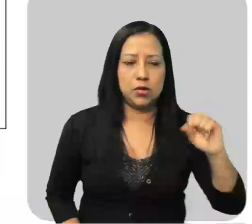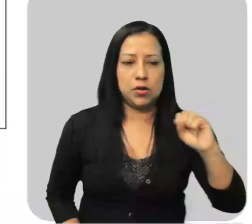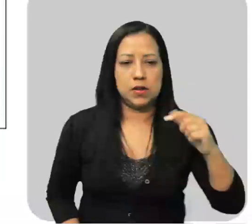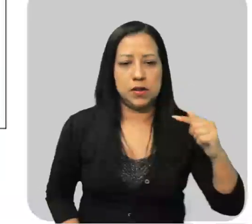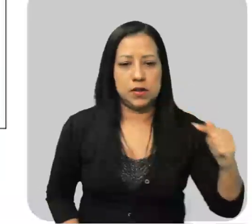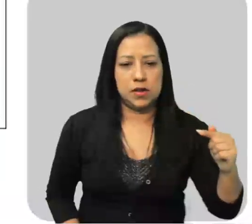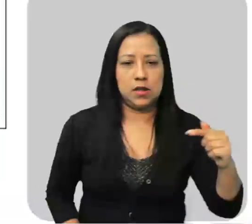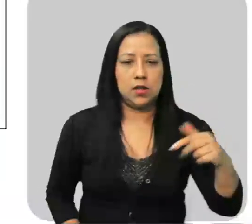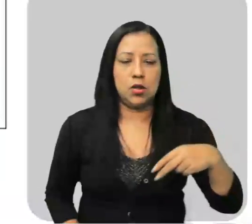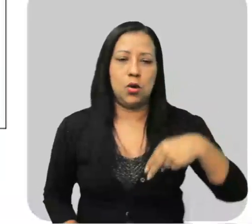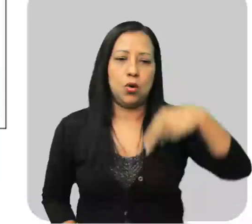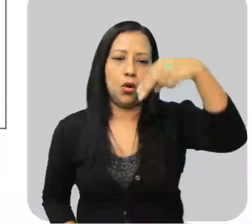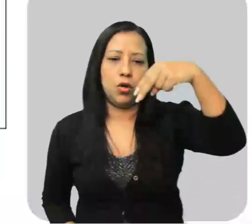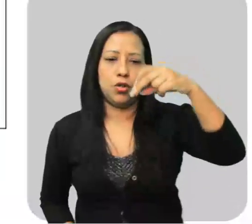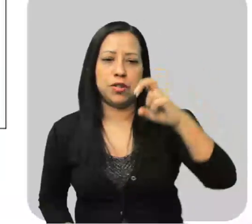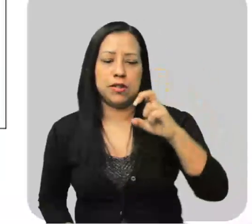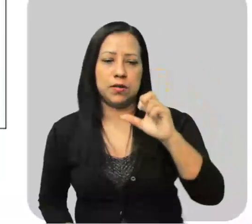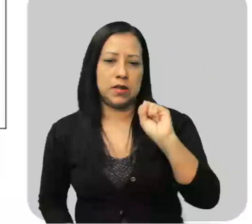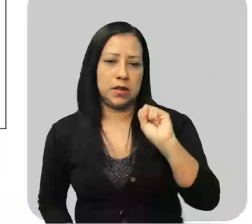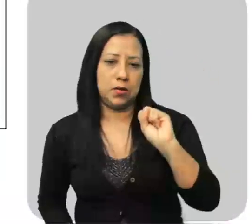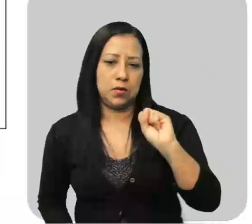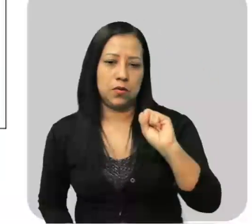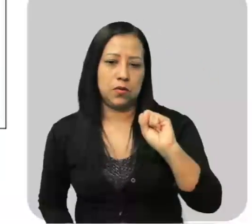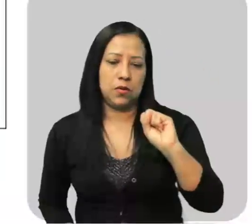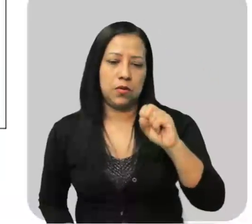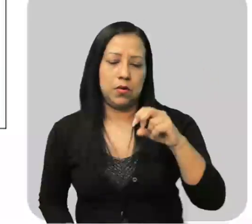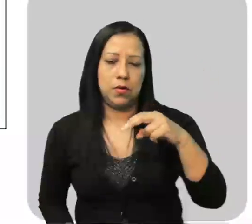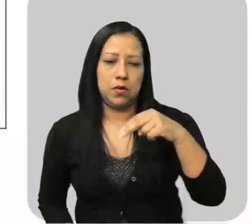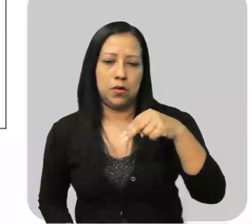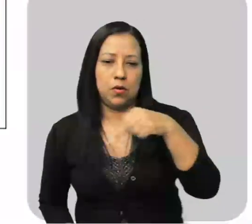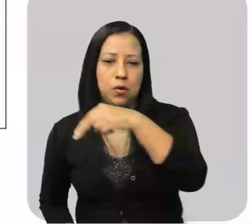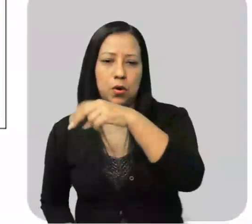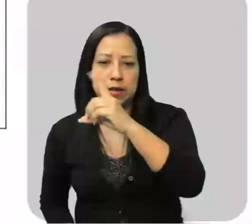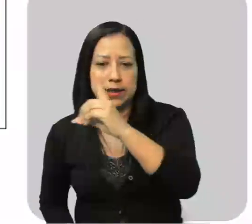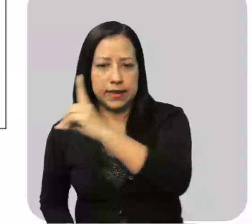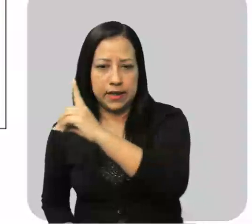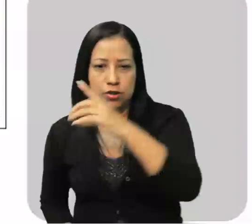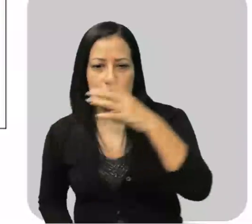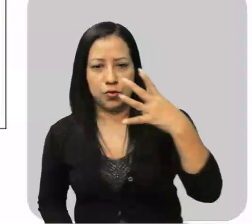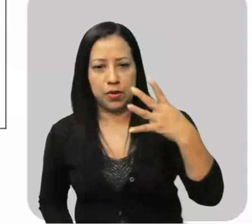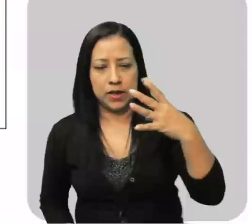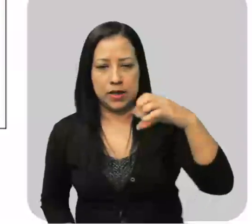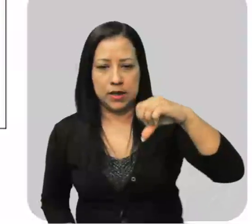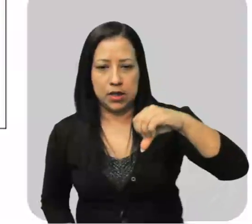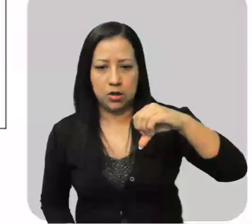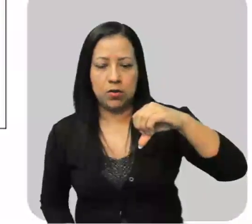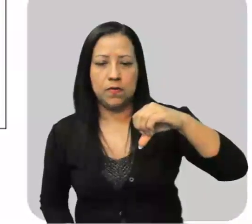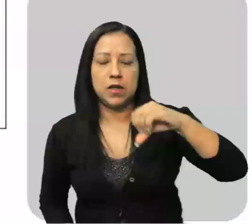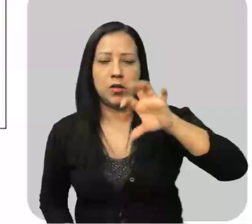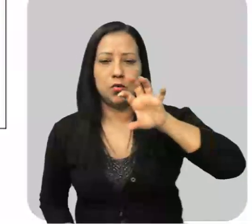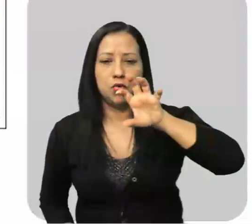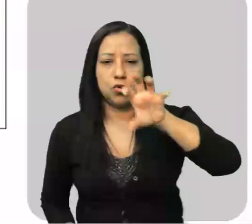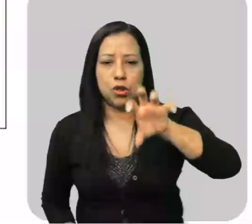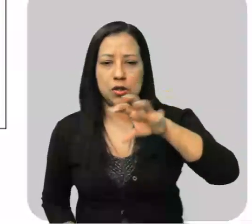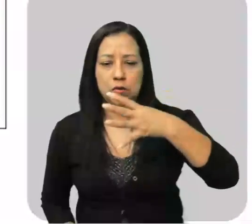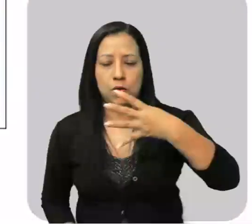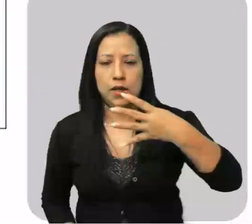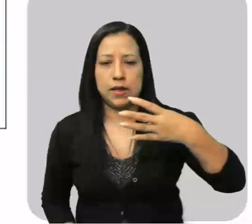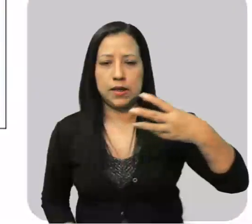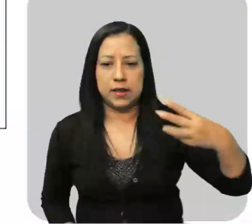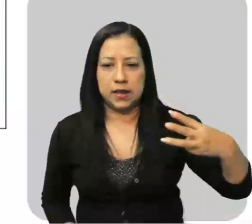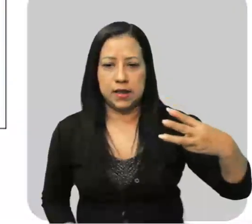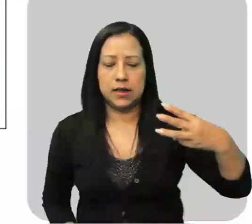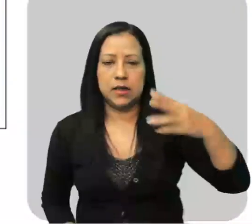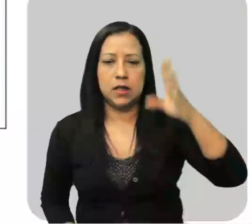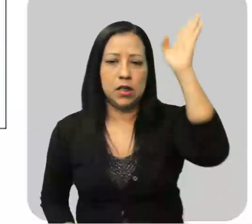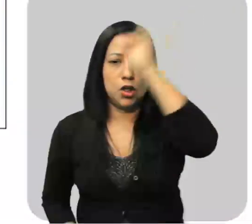89%, Sudeste, 87%, Norte, 58%, 49% no Nordeste e 43% no